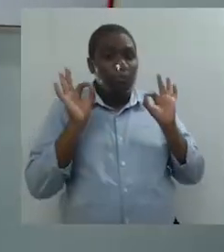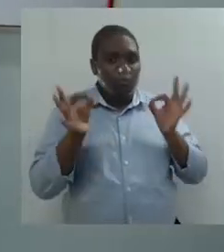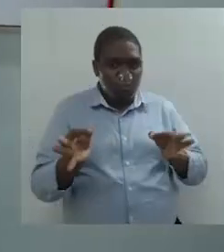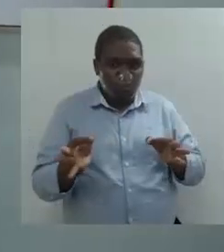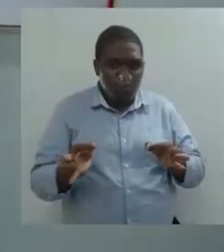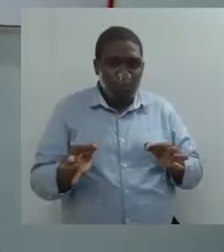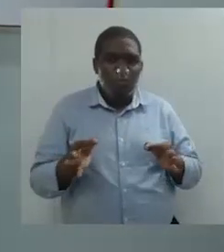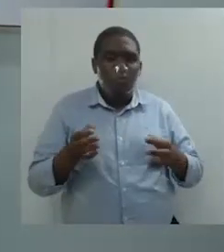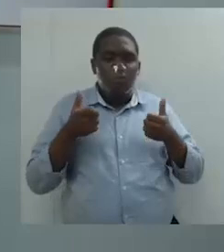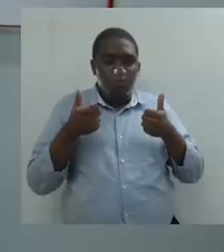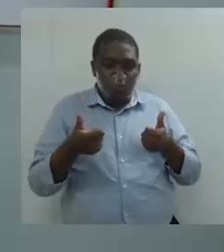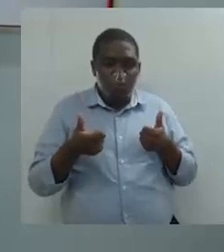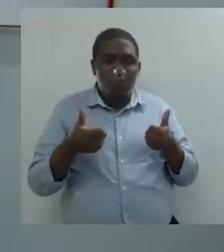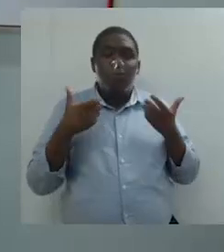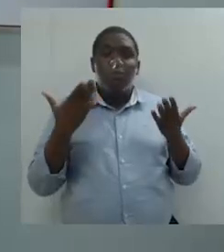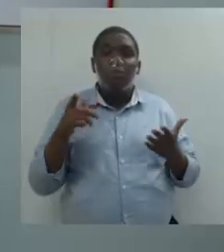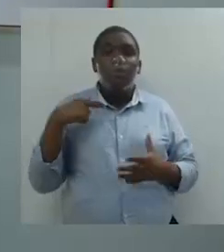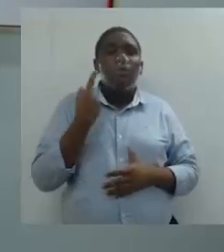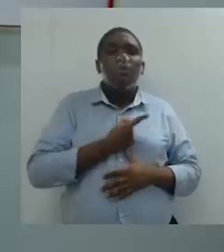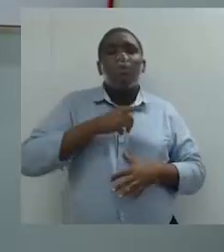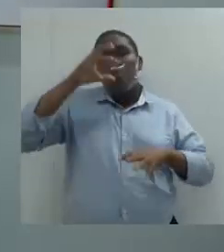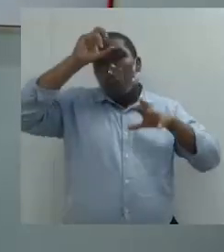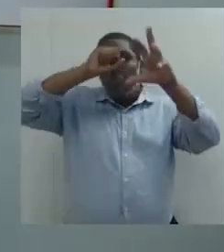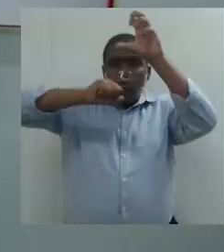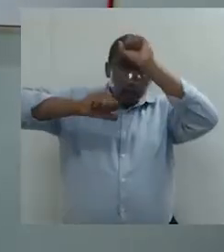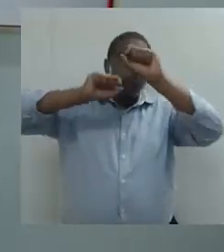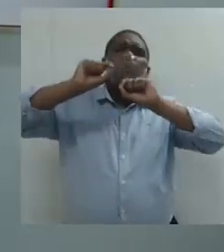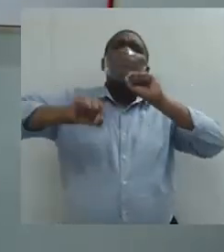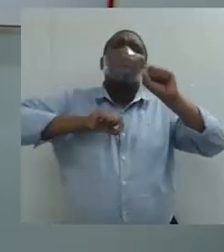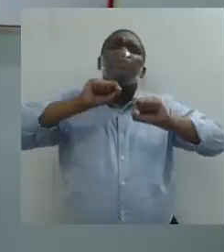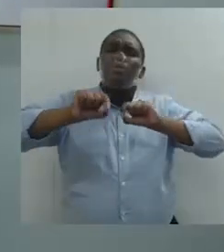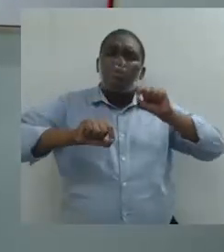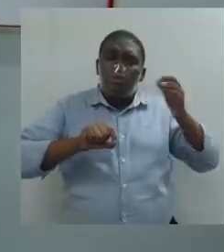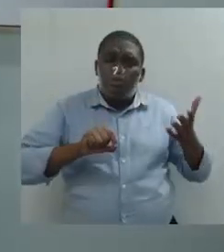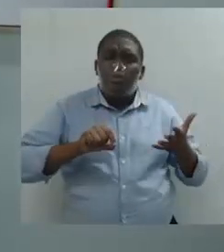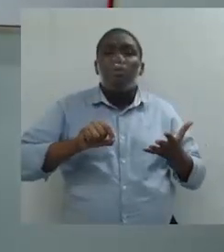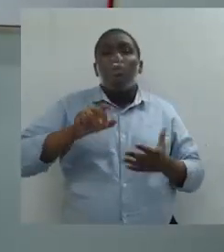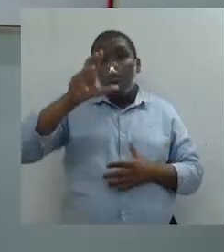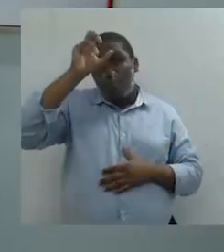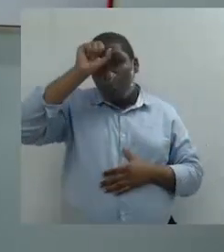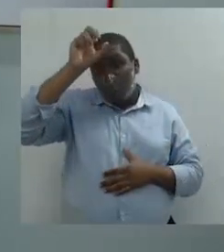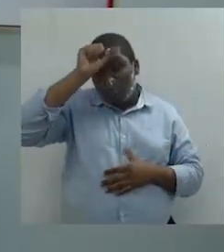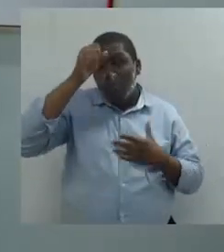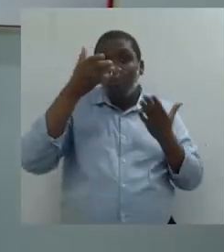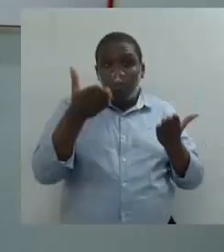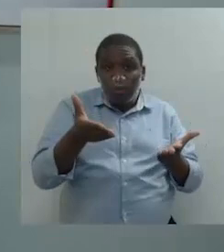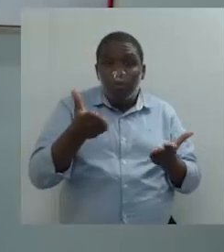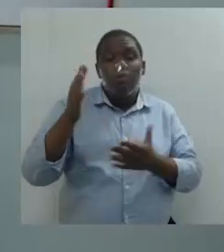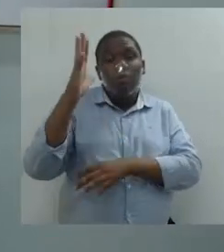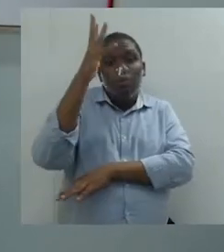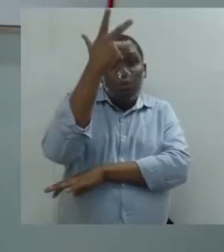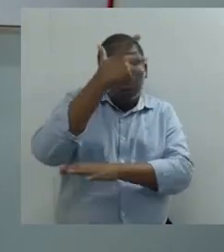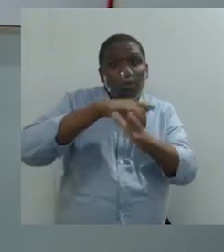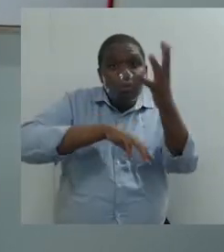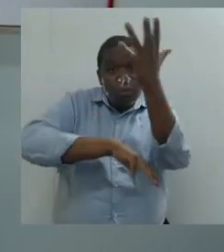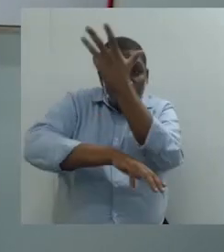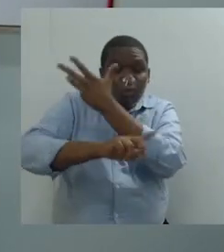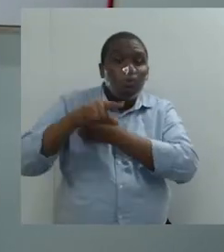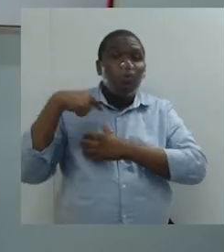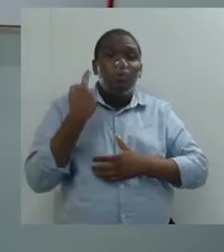Certo? Então, o que é que nós aprendemos? Nós aprendemos que paisagem é tudo aquilo que